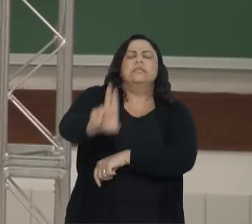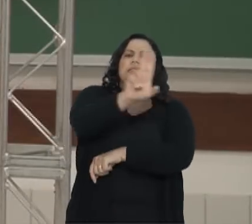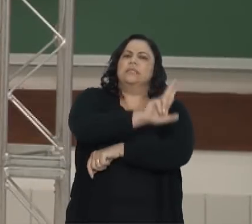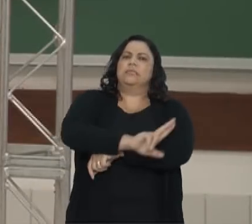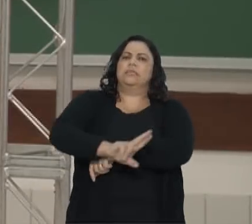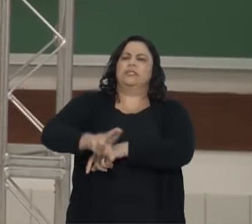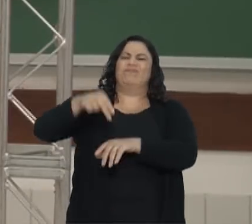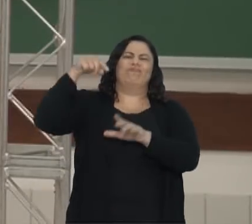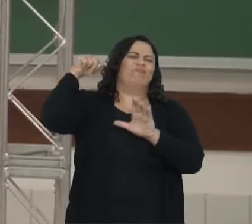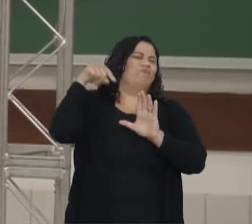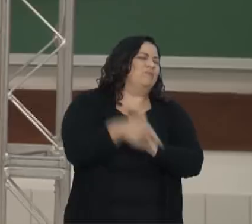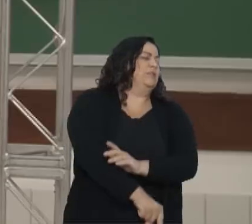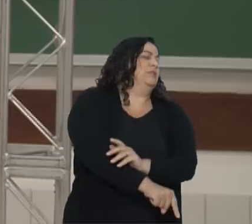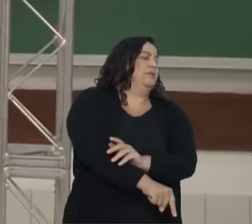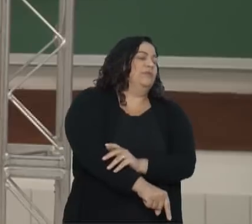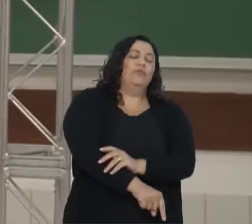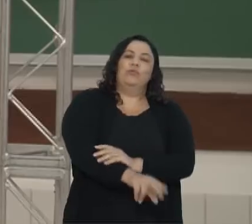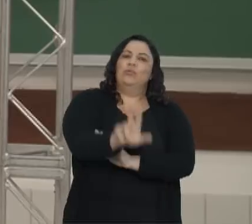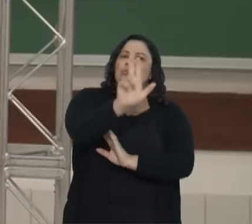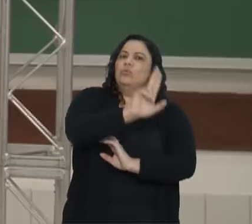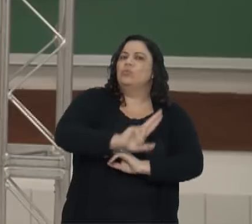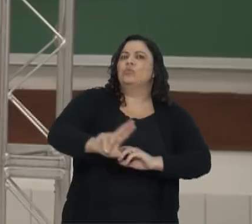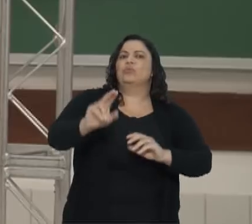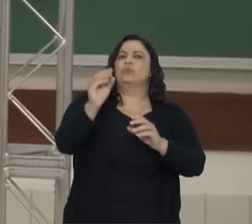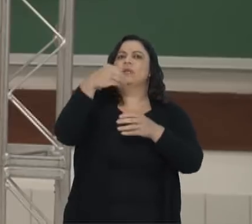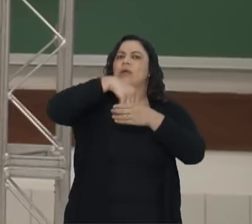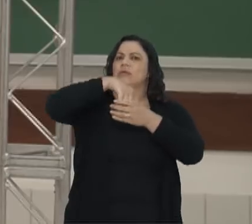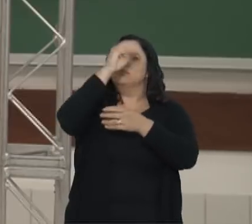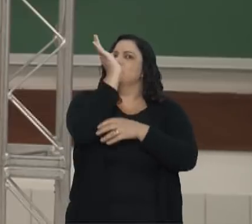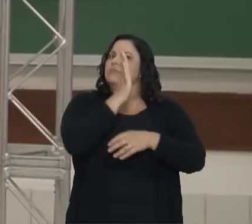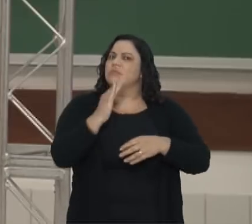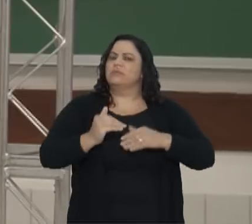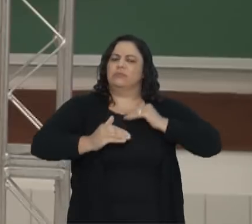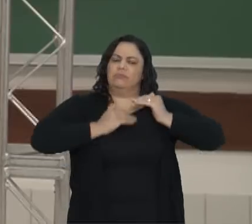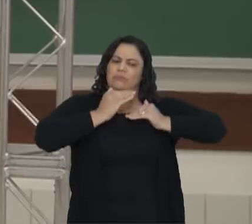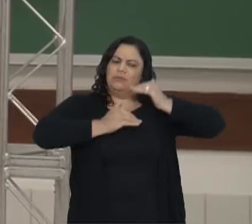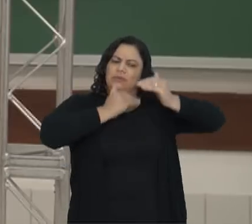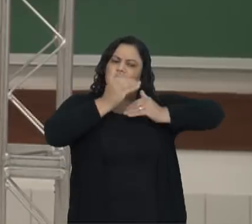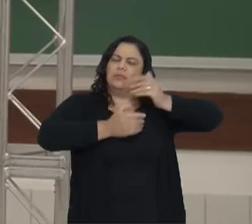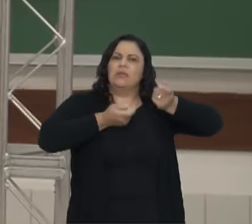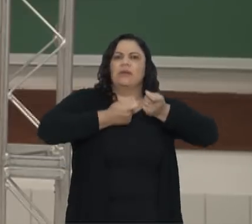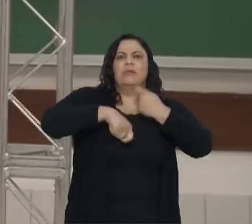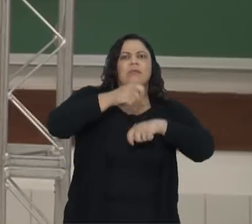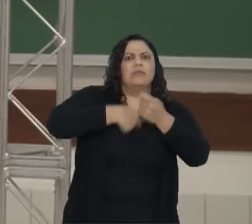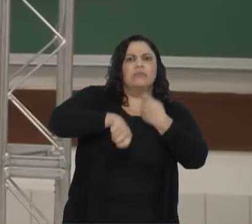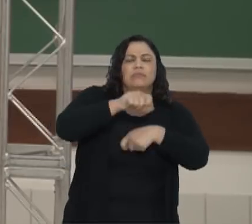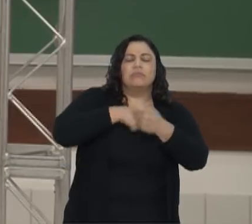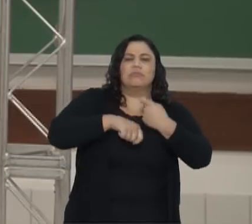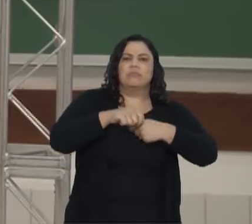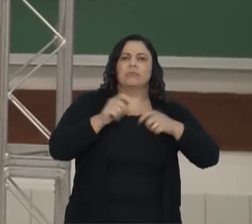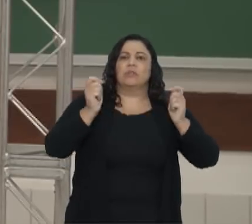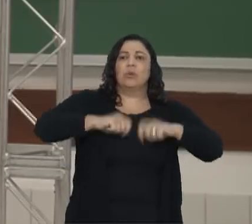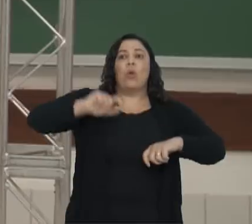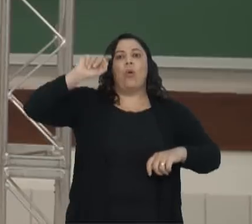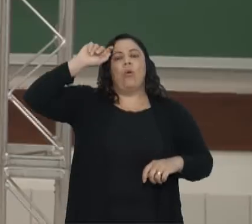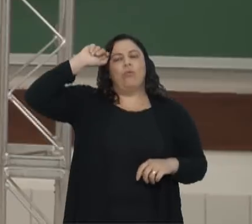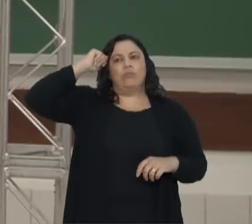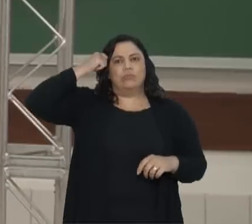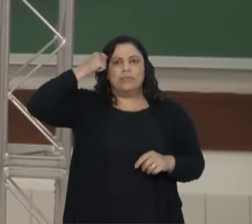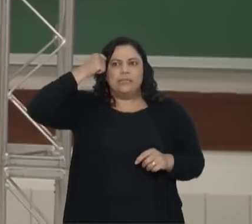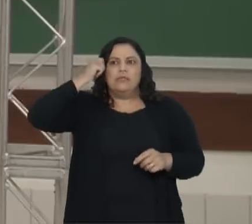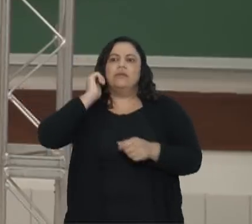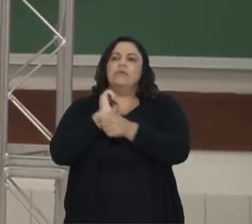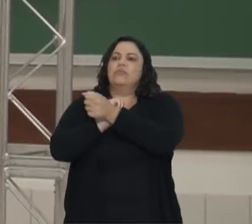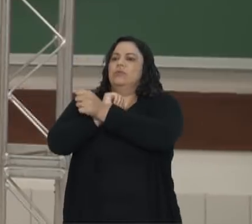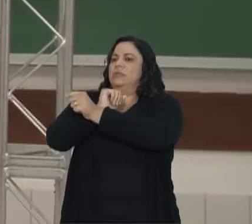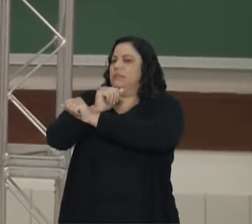intensivamente utilizada no Brasil, né? Para o desenvolvimento econômico, o olhar era esse. E o escravo ele era visto como uma peça ali